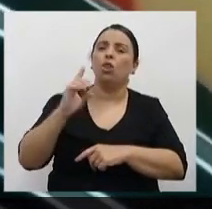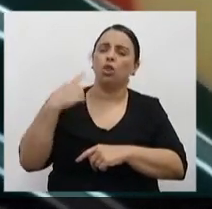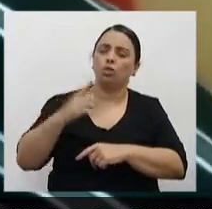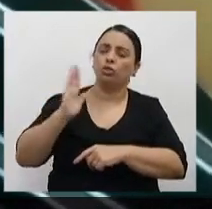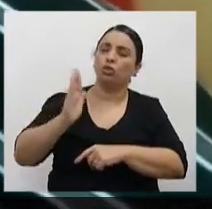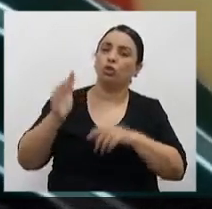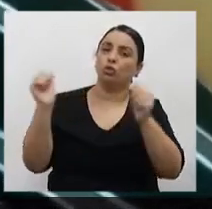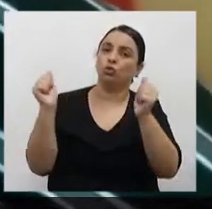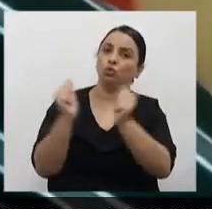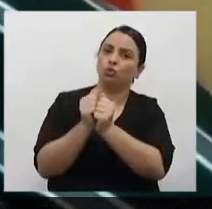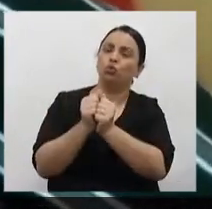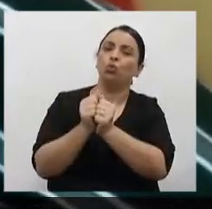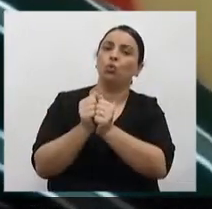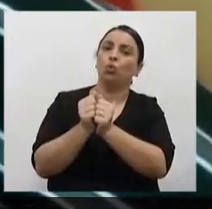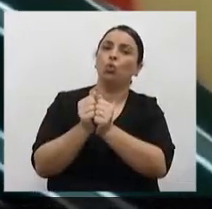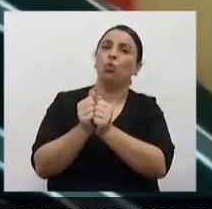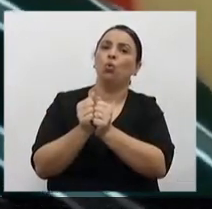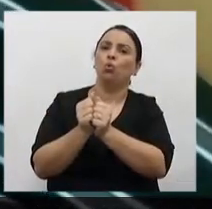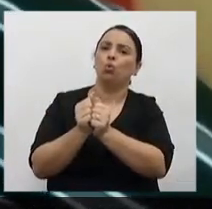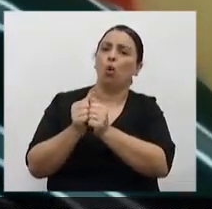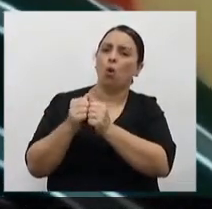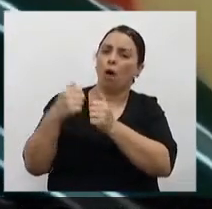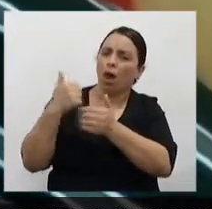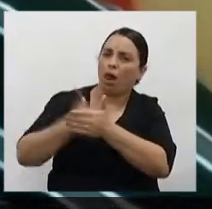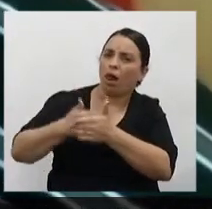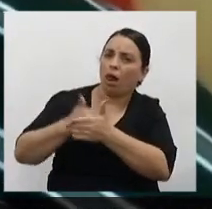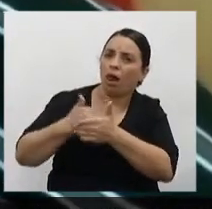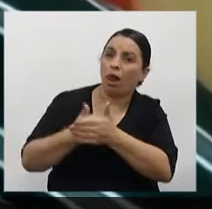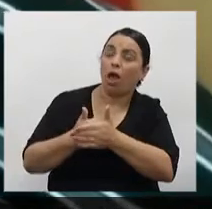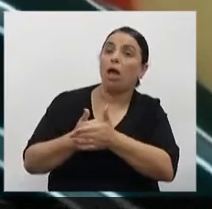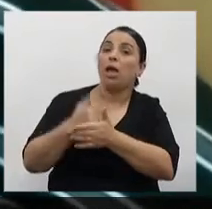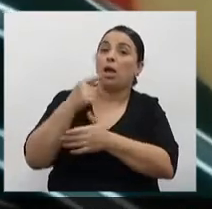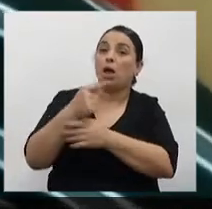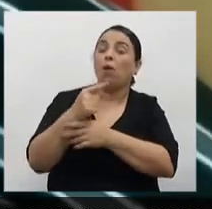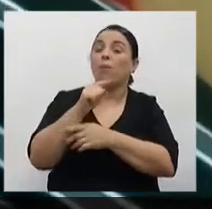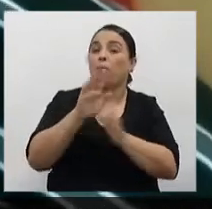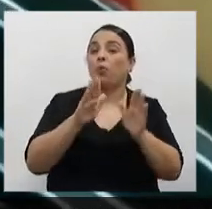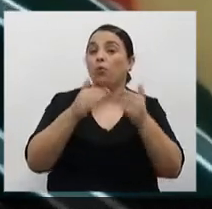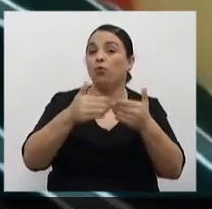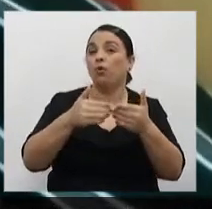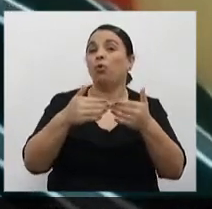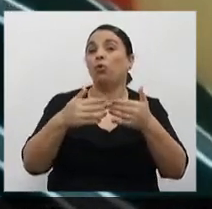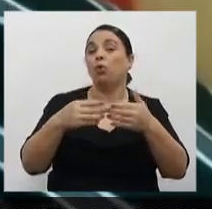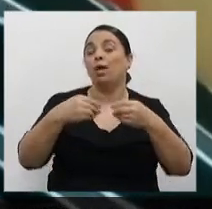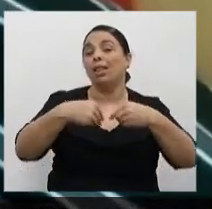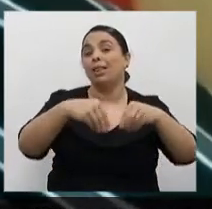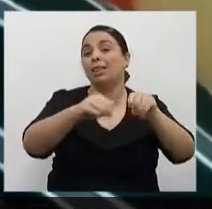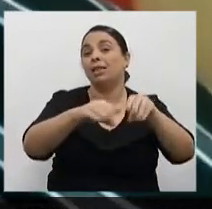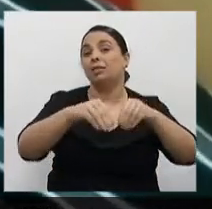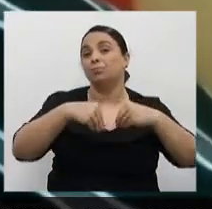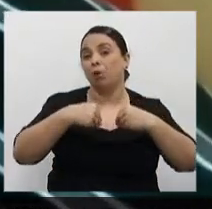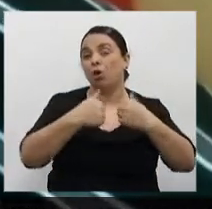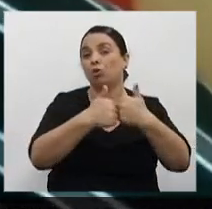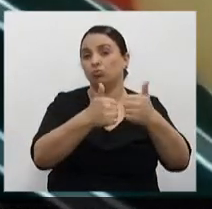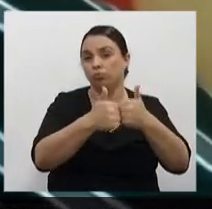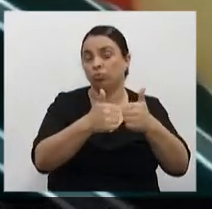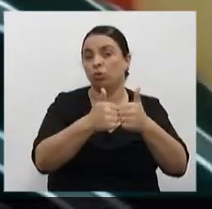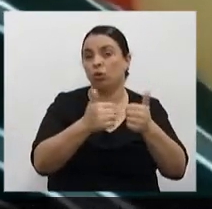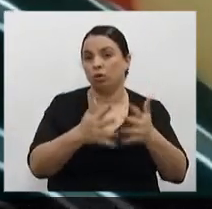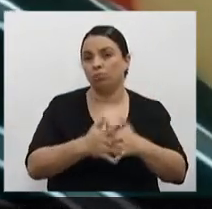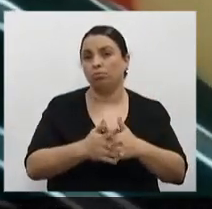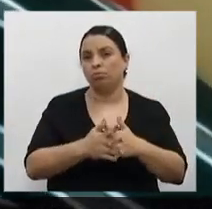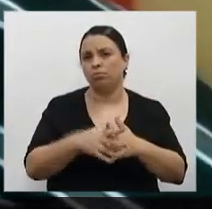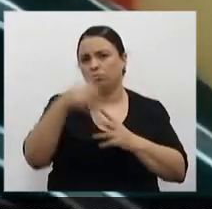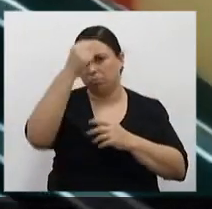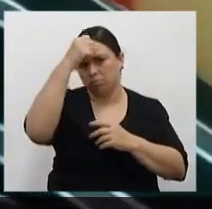sobre o transporte coletivo interestadual e intermunicipal, e agora nós não podemos mais travar essa